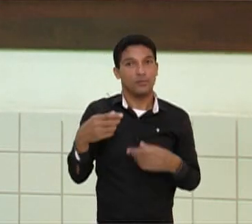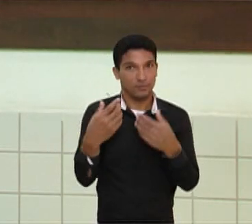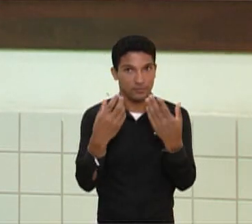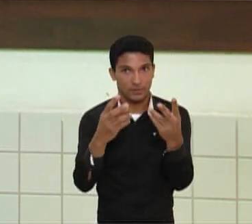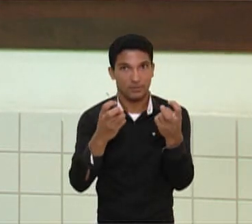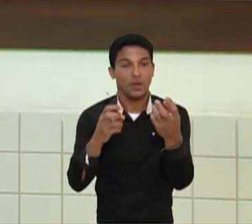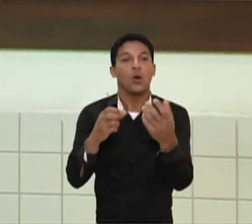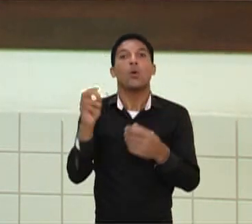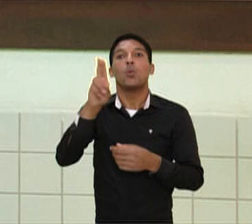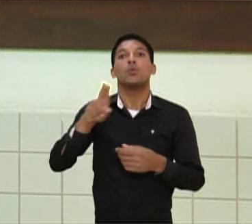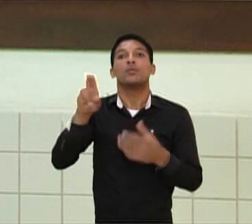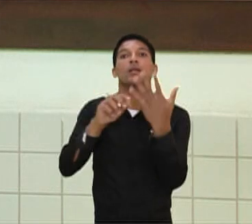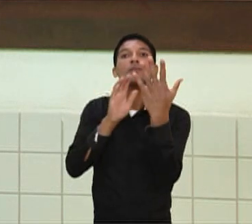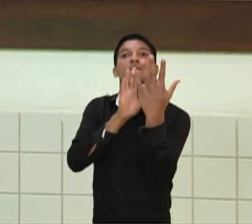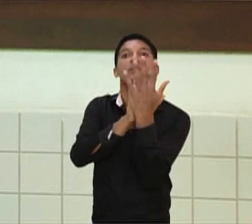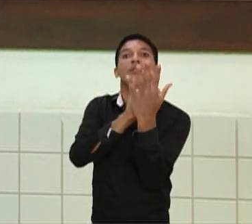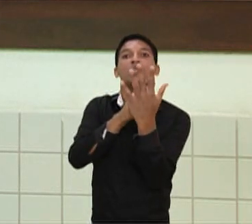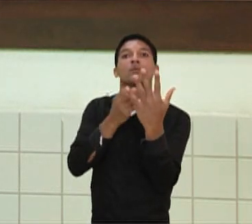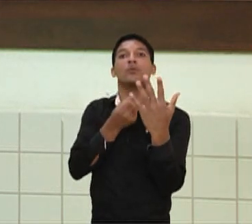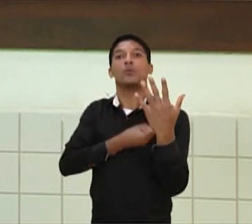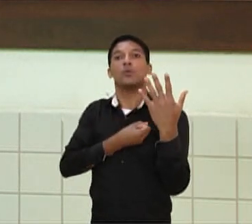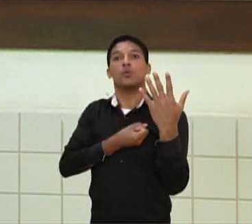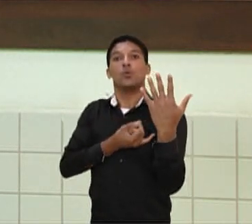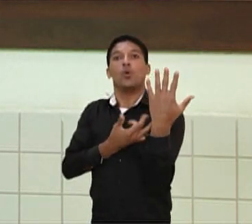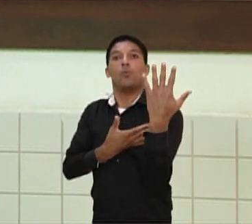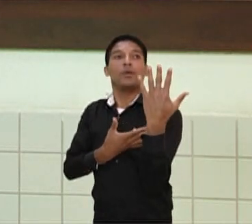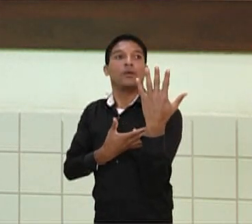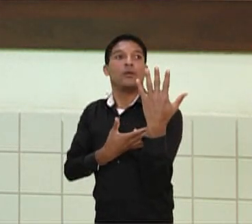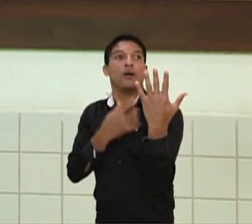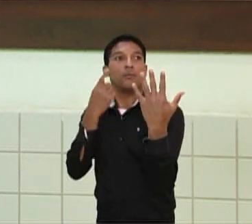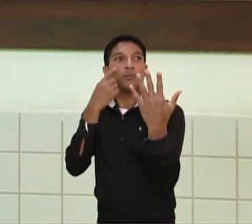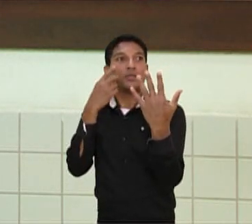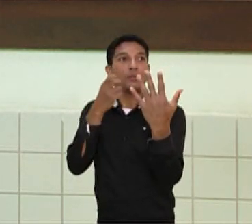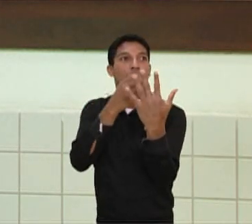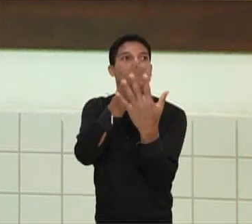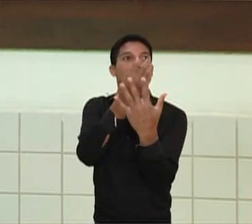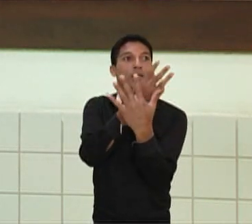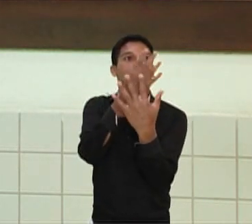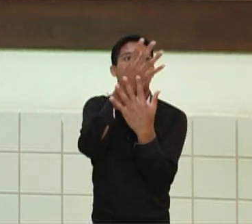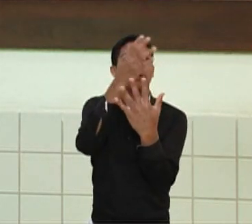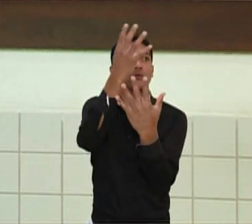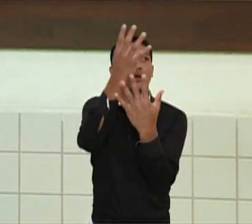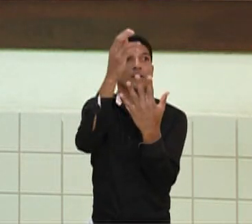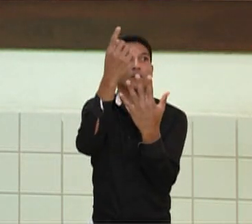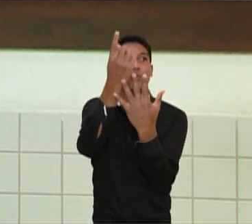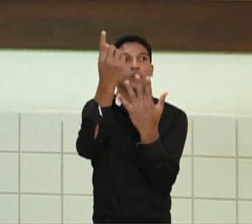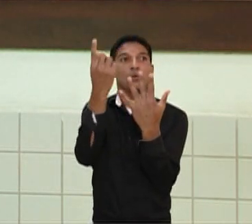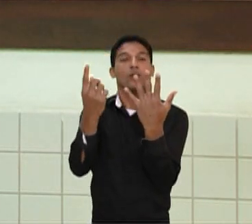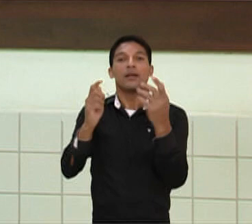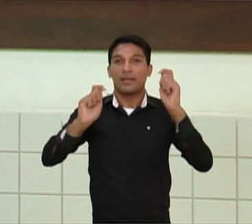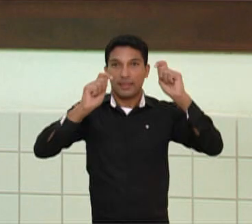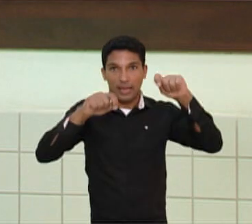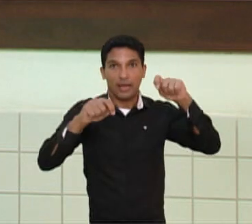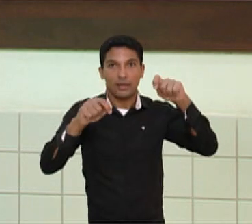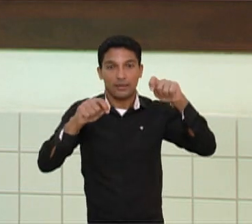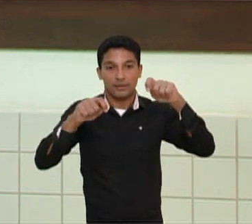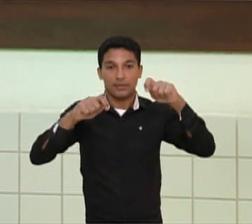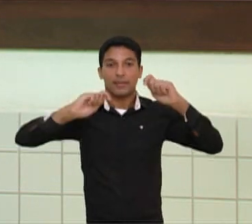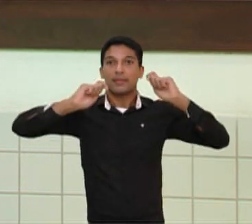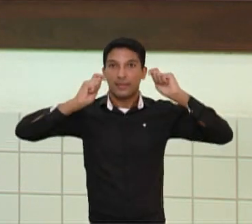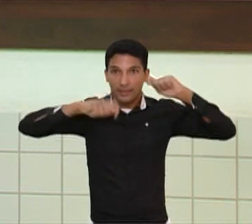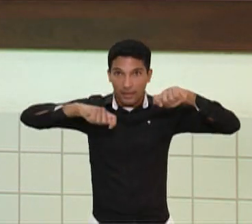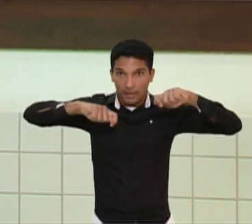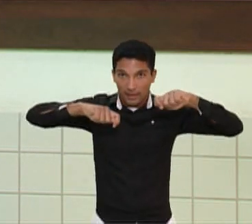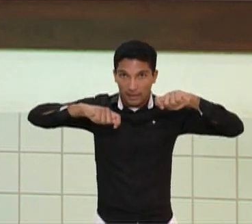esses 5 algarismos aqui. Ou seja, é possível formar 60 algarismos, tá? 60 combinações aqui com